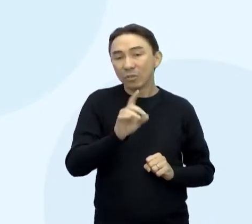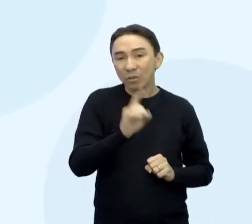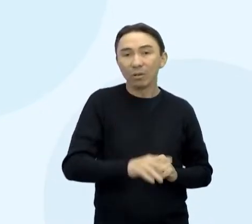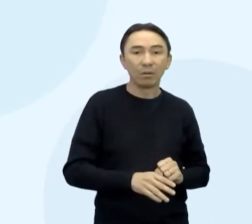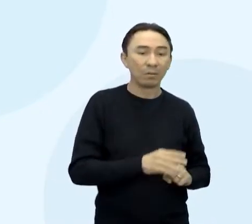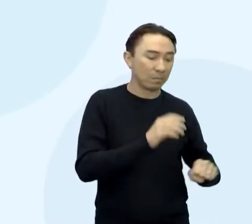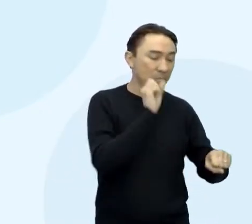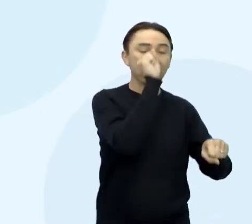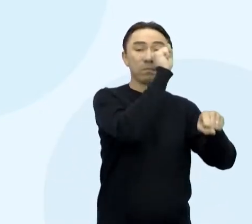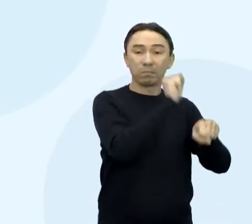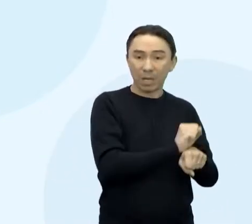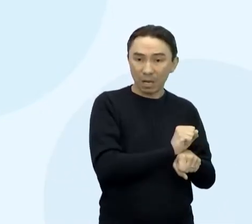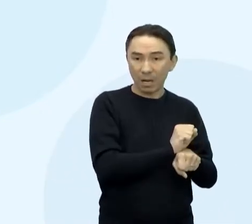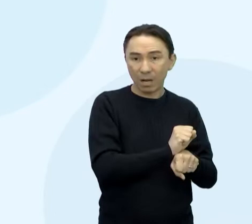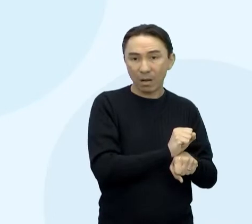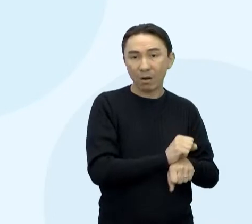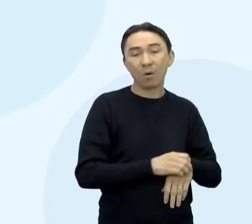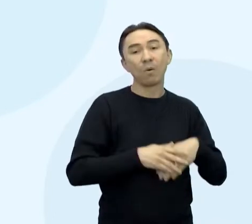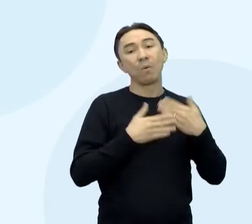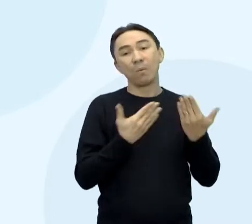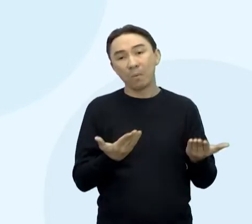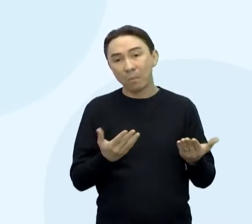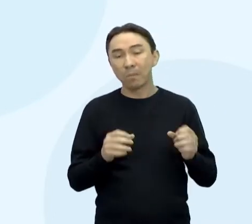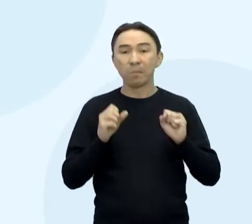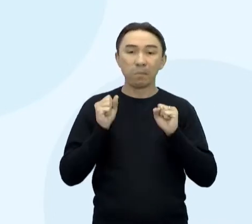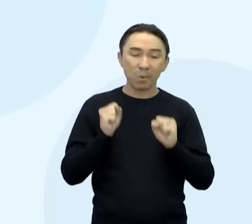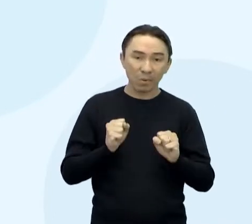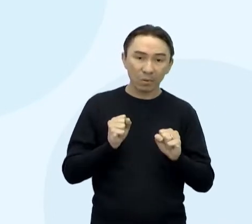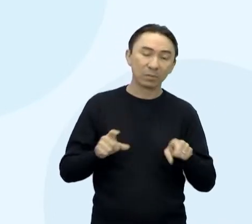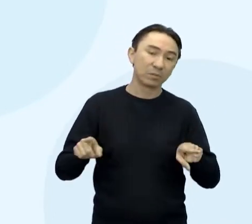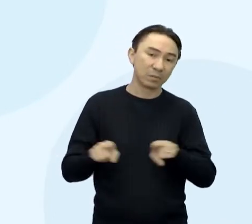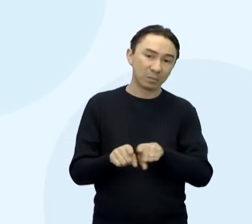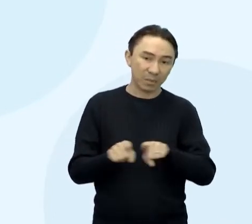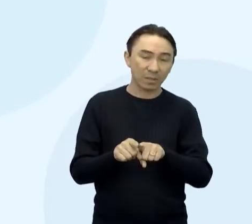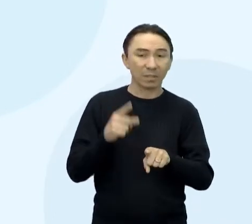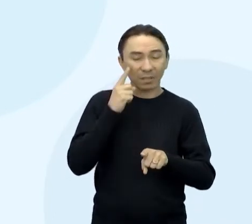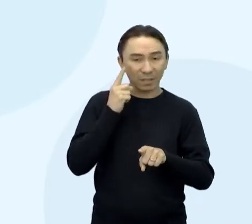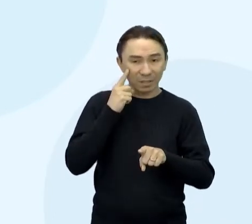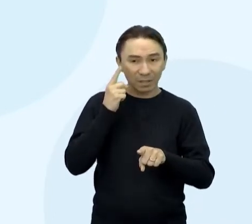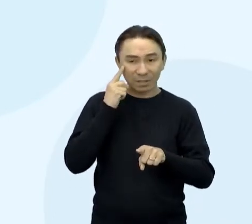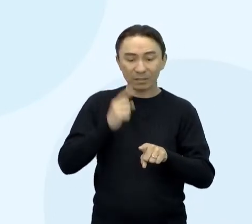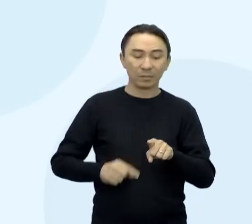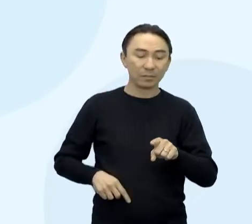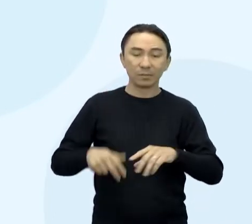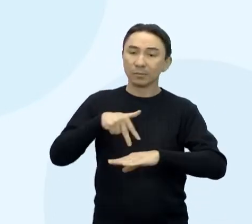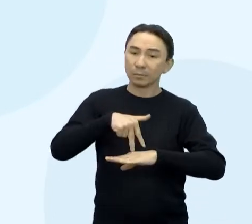ou pode acontecer também dela estar subindo ou descendo com